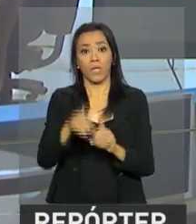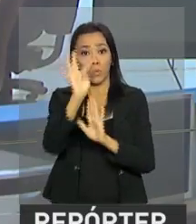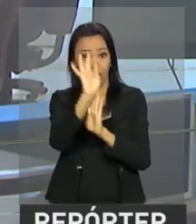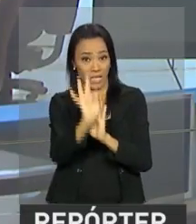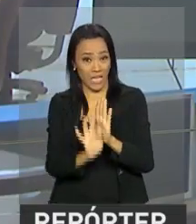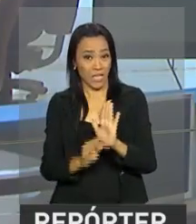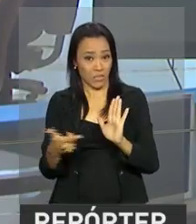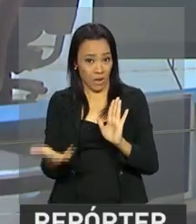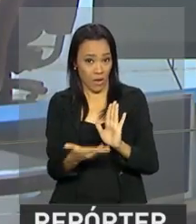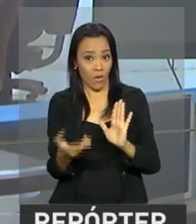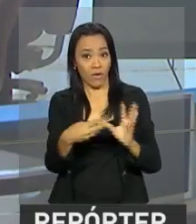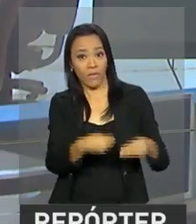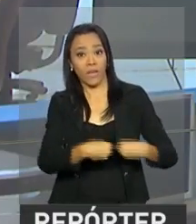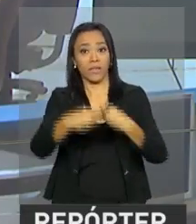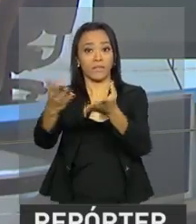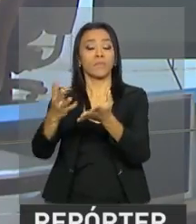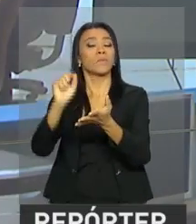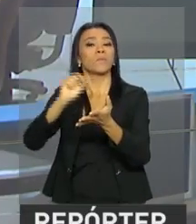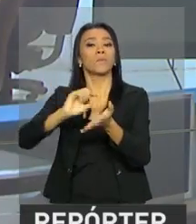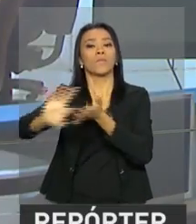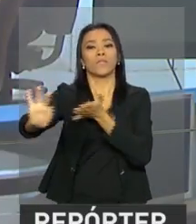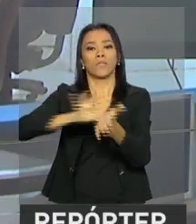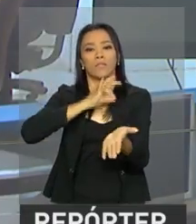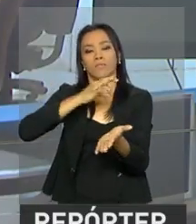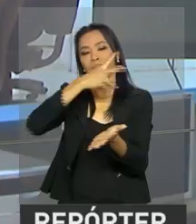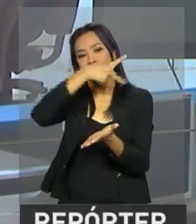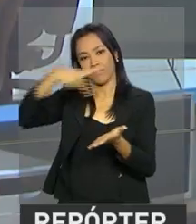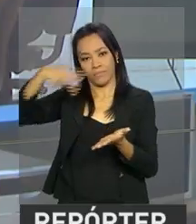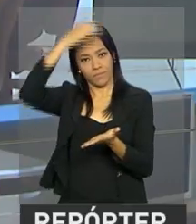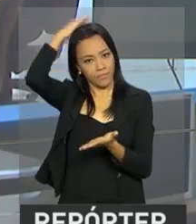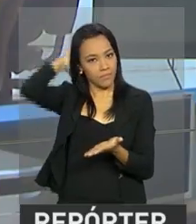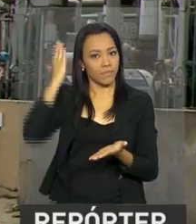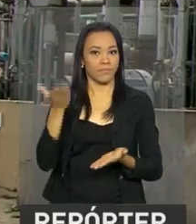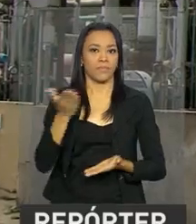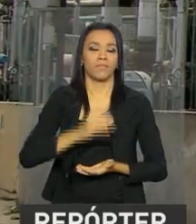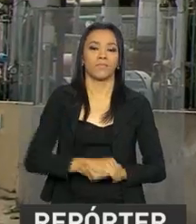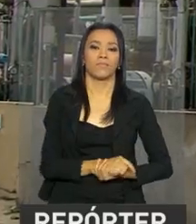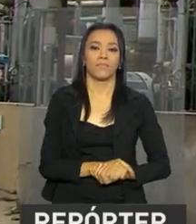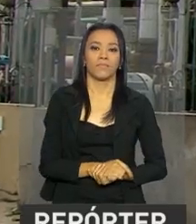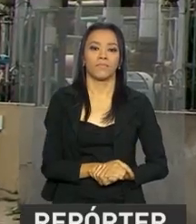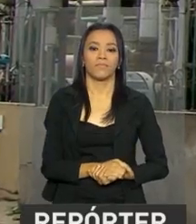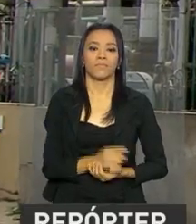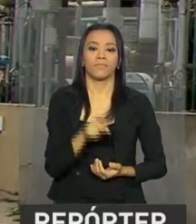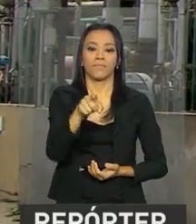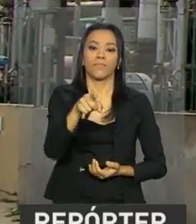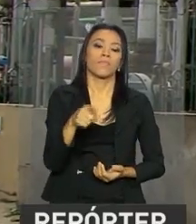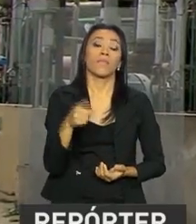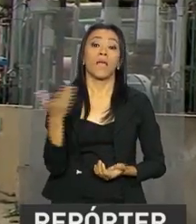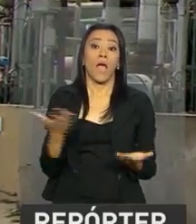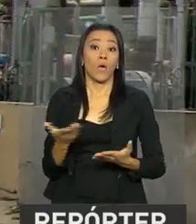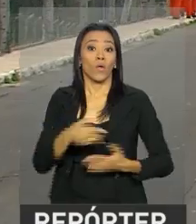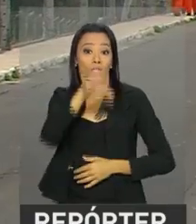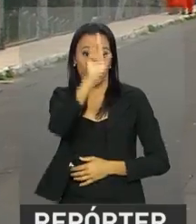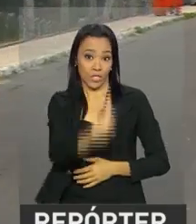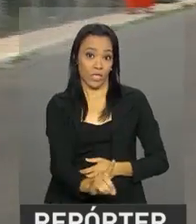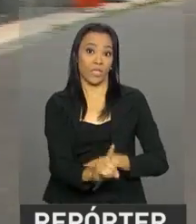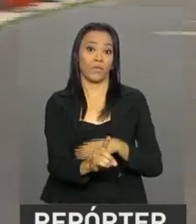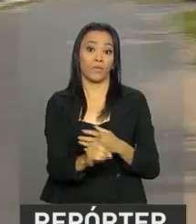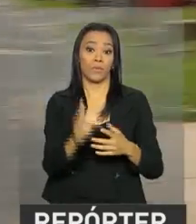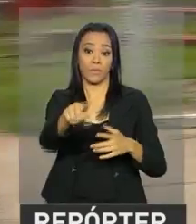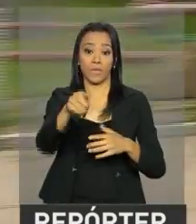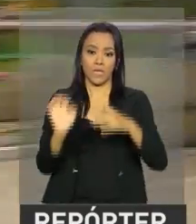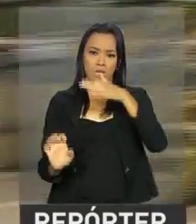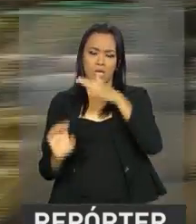agora segue para a sanção do presidente Michel Temer. De obrigação, a direito. A partir